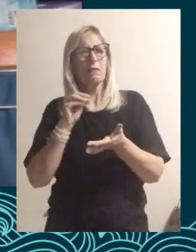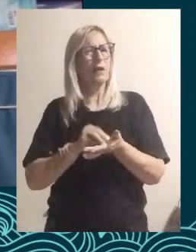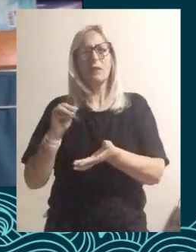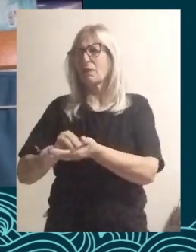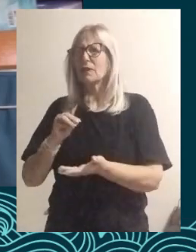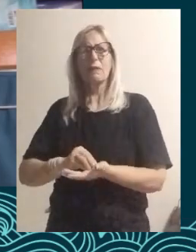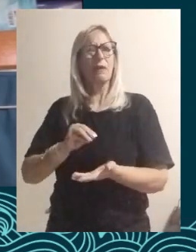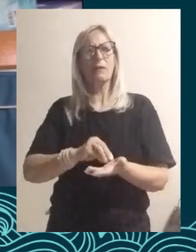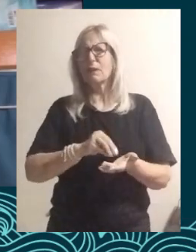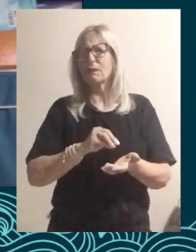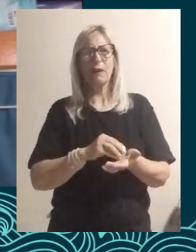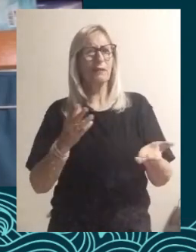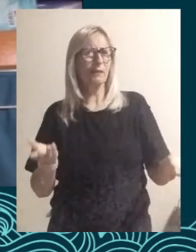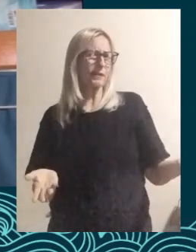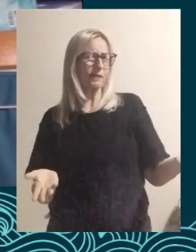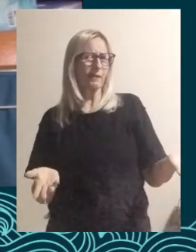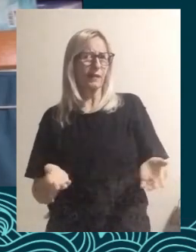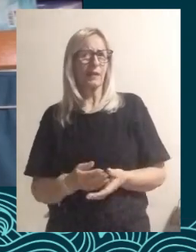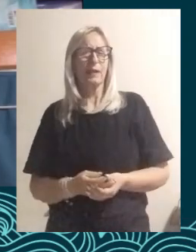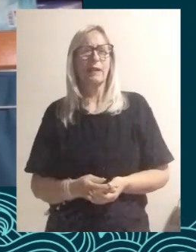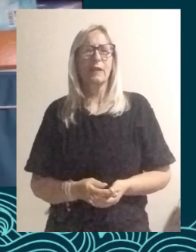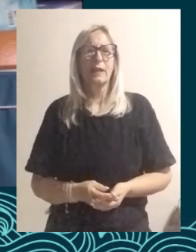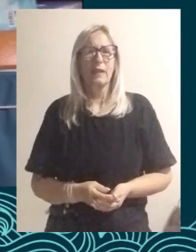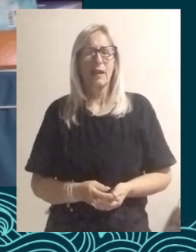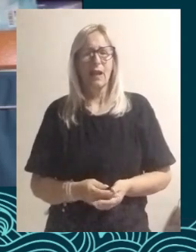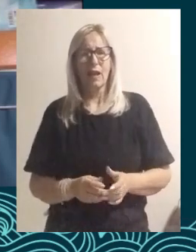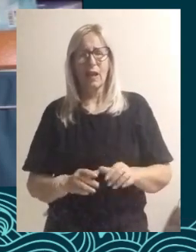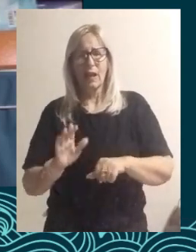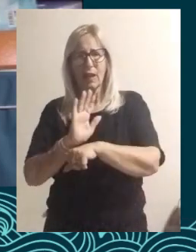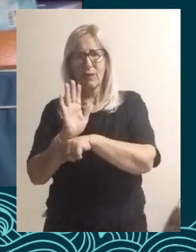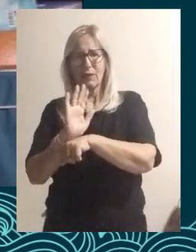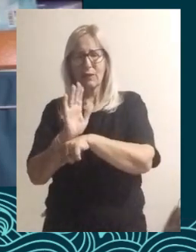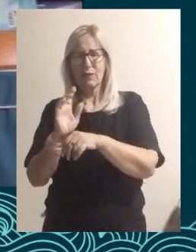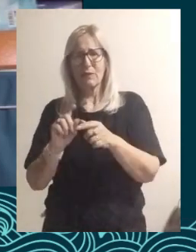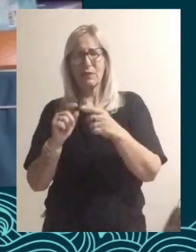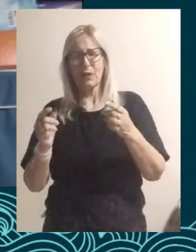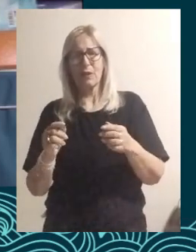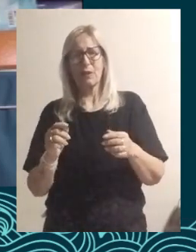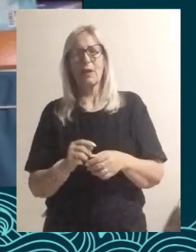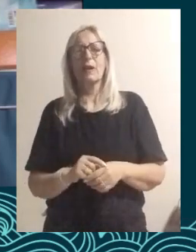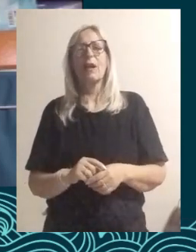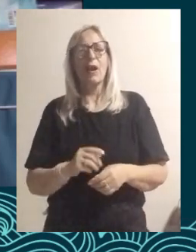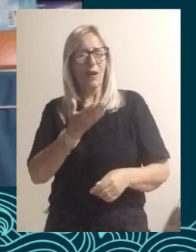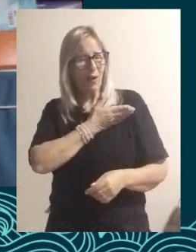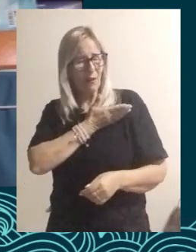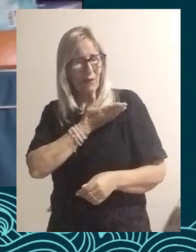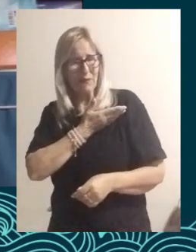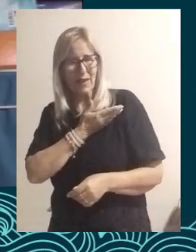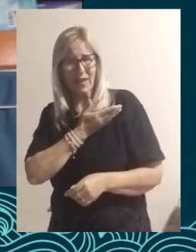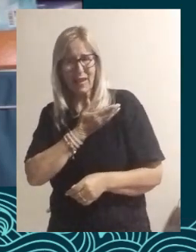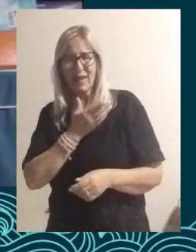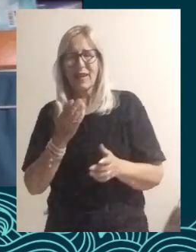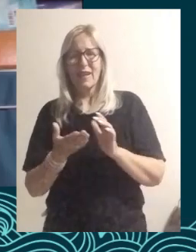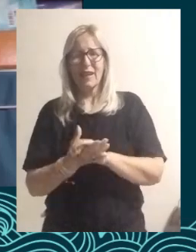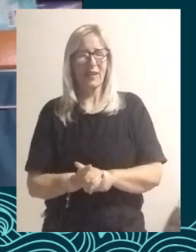olhando para o que falta. Então, acho que talvez um pouquinho tudo bem, ver um filme e acabou. Ver uma novela